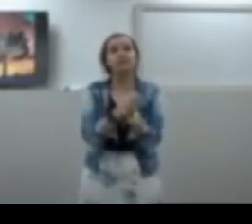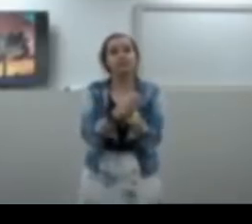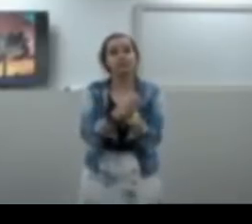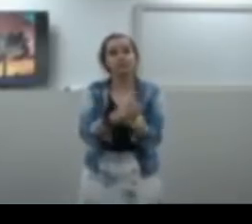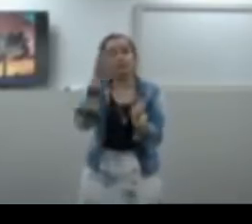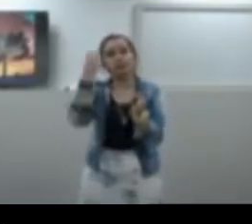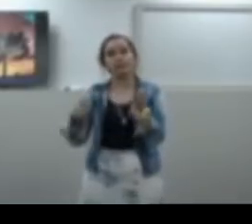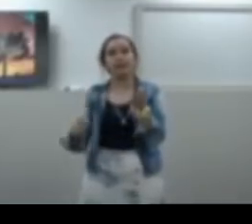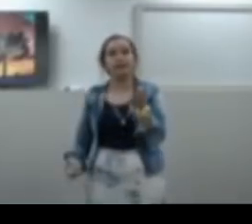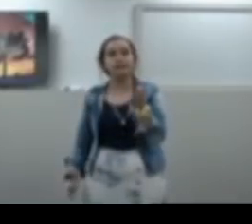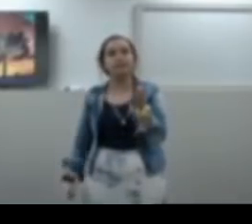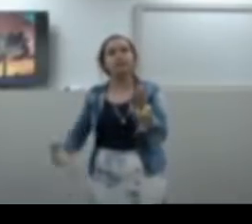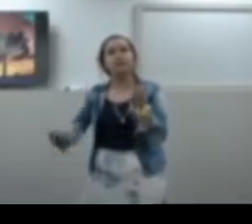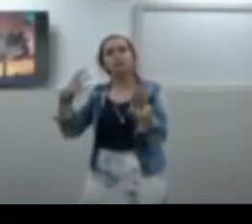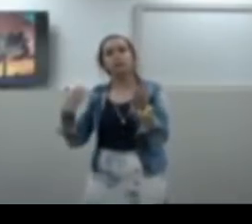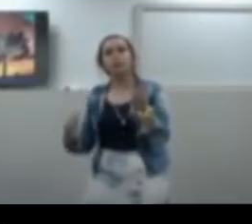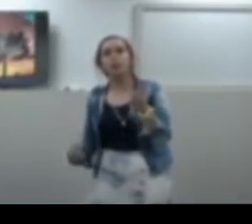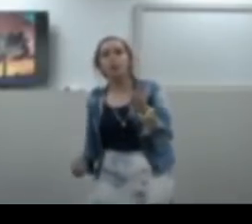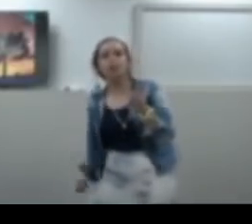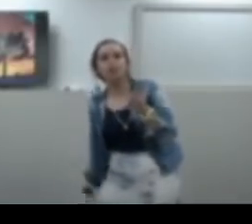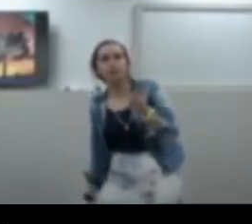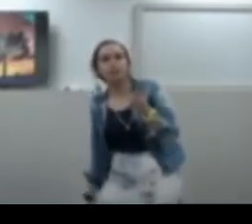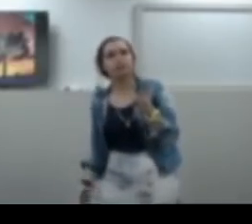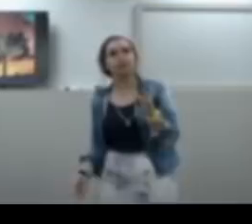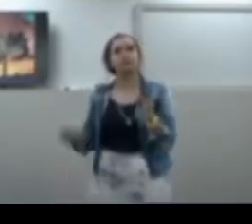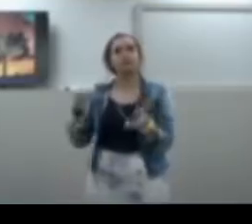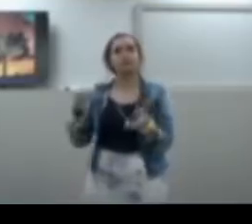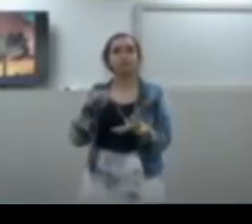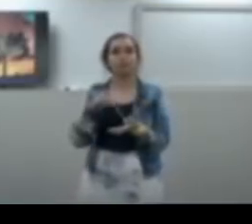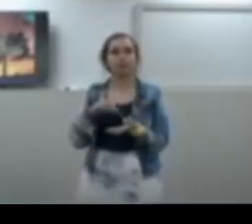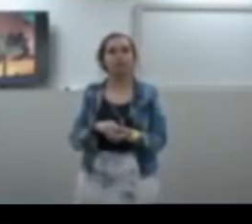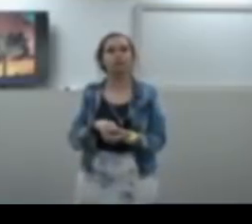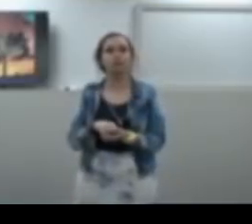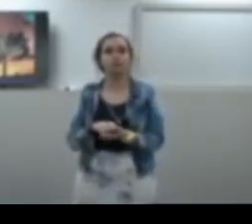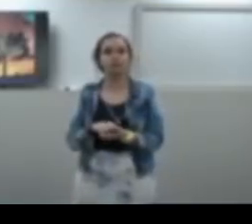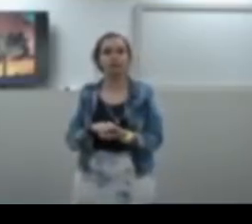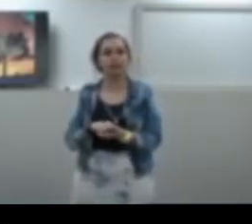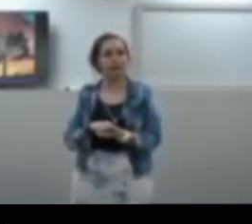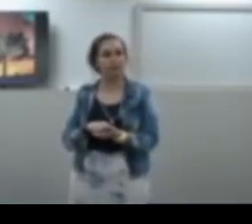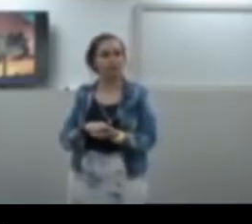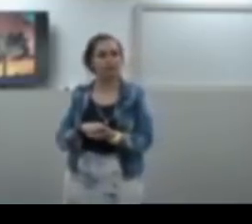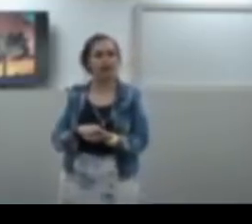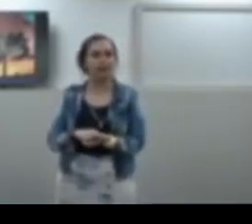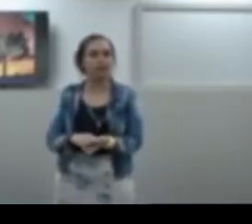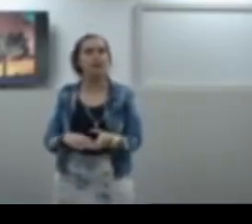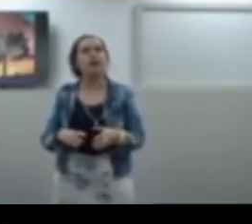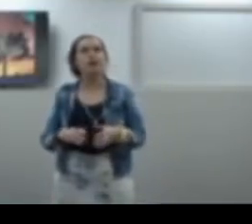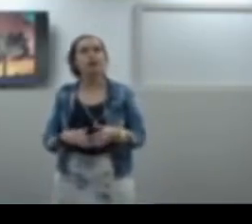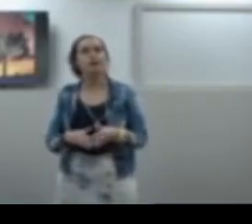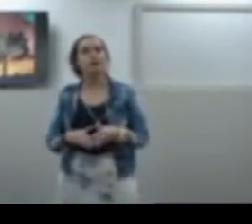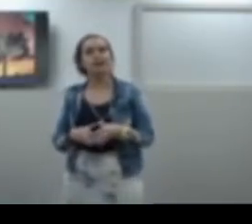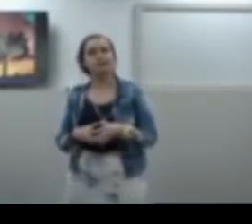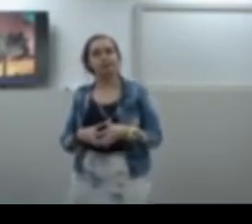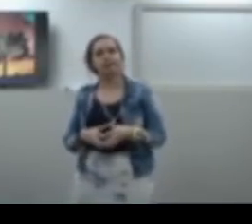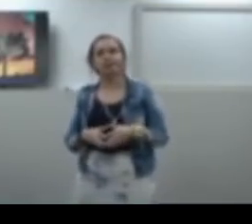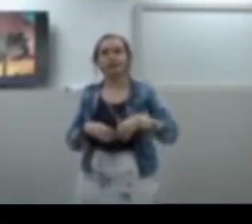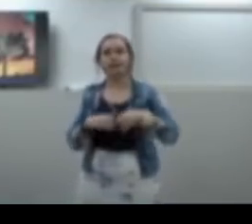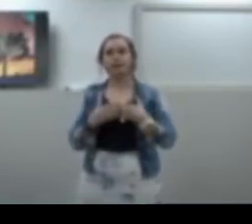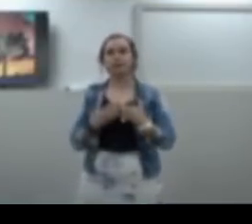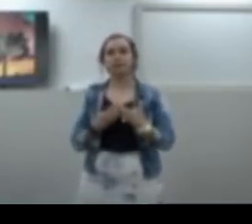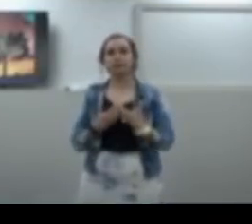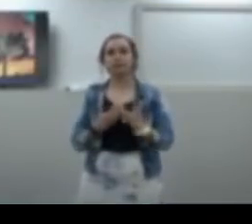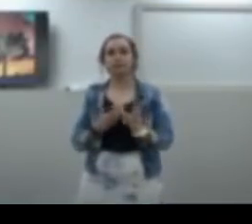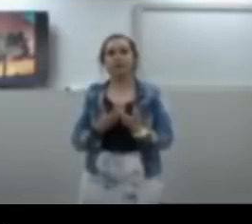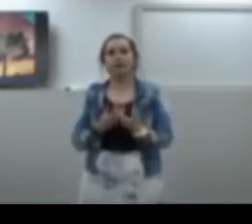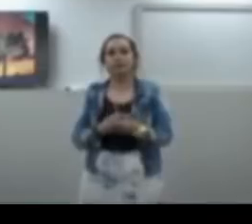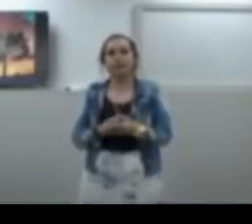como floresta invertida, porque as raízes são muito longas para poder alcançar o lençol freático, que é onde fica a maior parte da água. Falou da Caatinga,